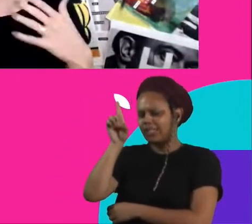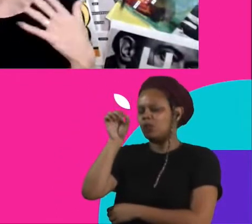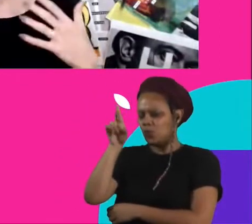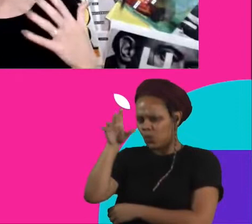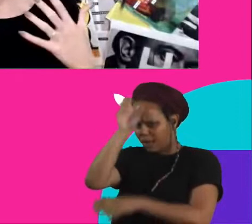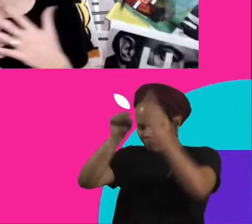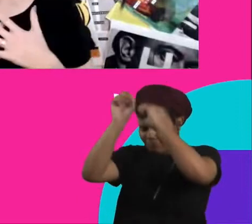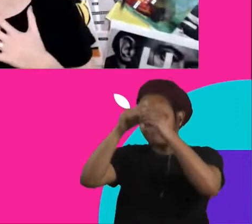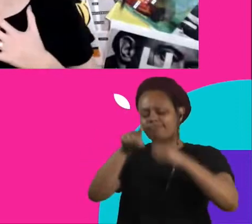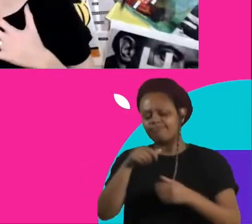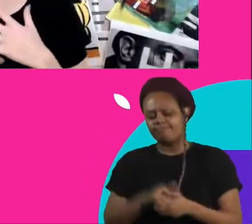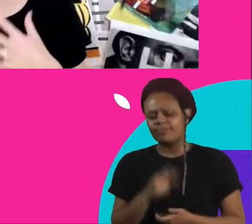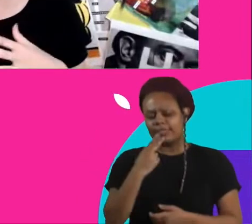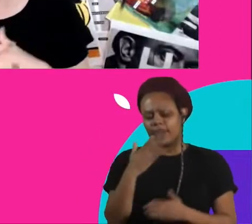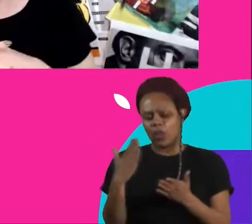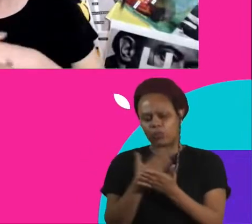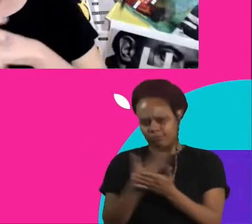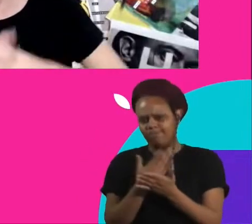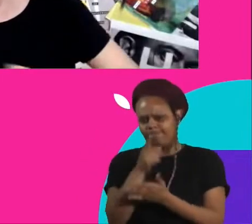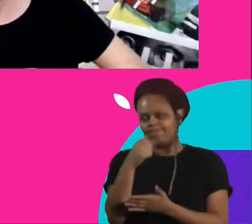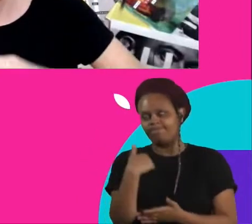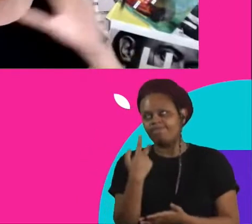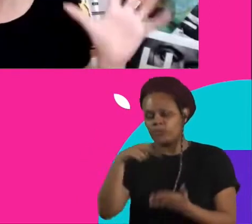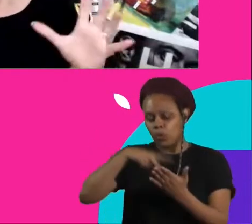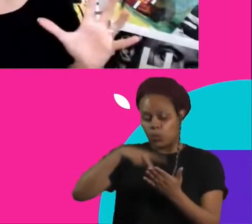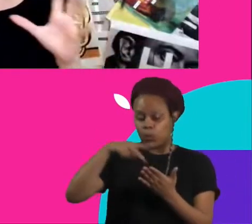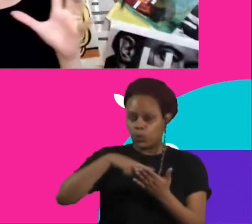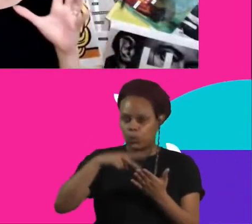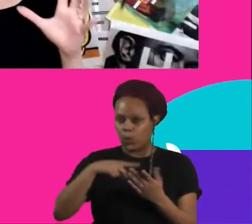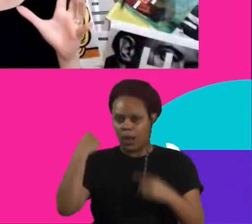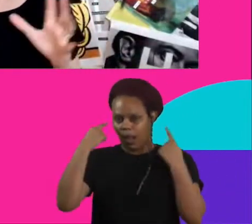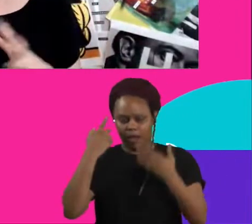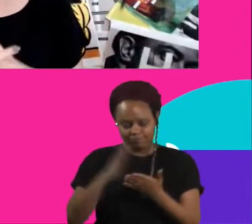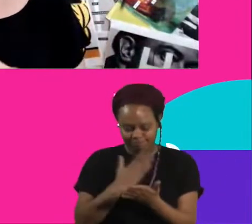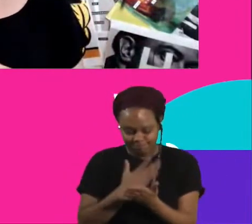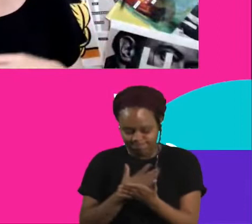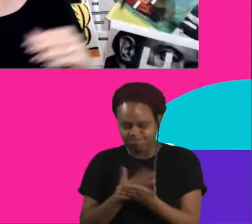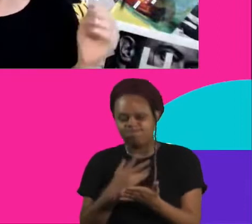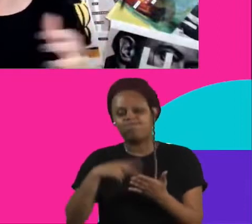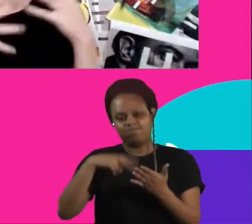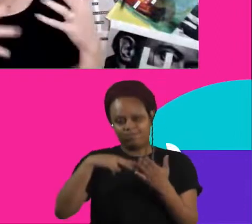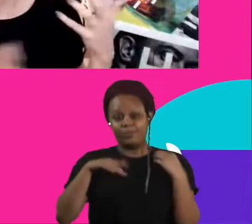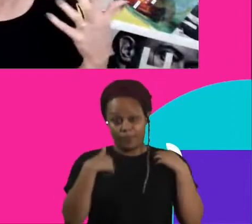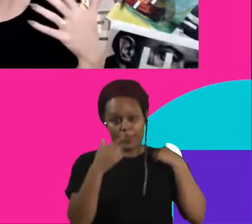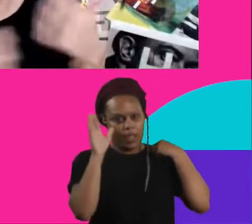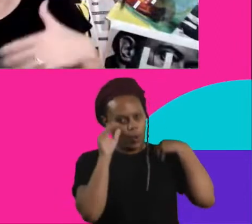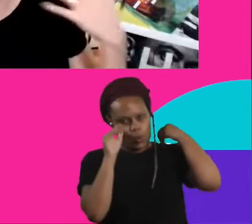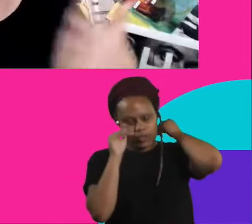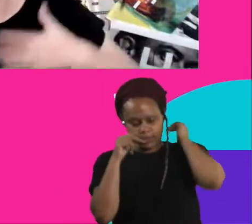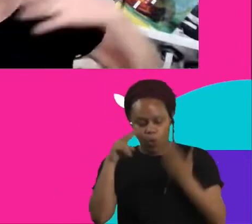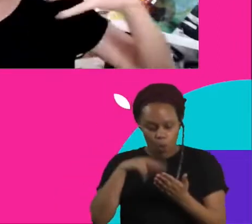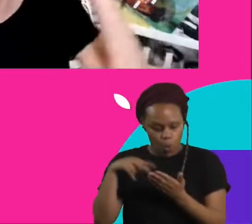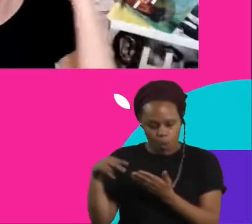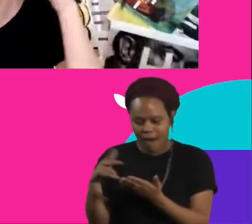Eu me deixo, você falou de livro, né? Eu sou uma pessoa, uma leitora maluca e tem a ver um pouco com curiosidade, assim, eu leio muitos